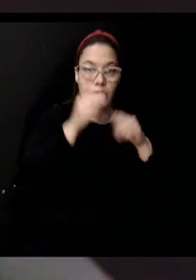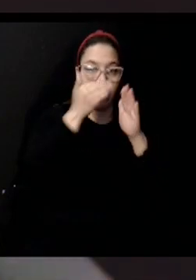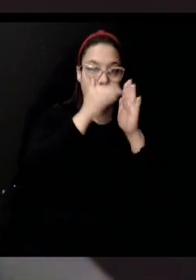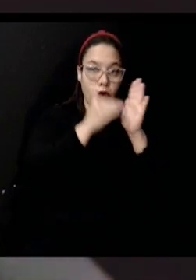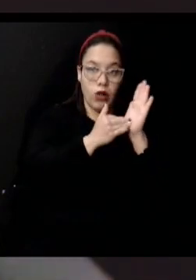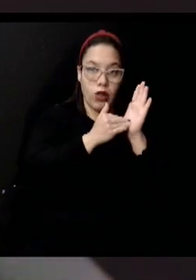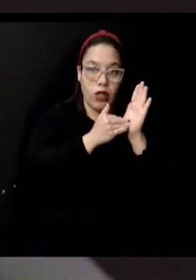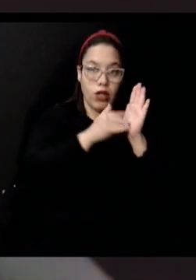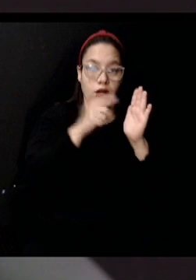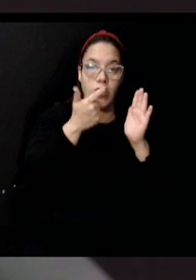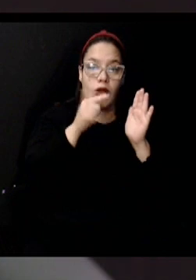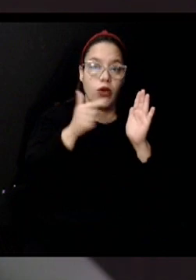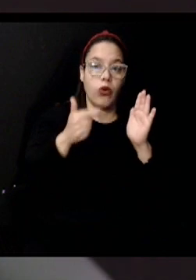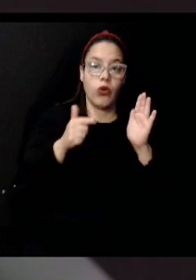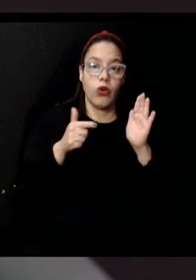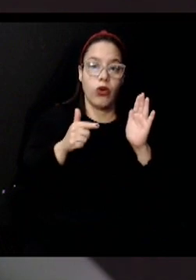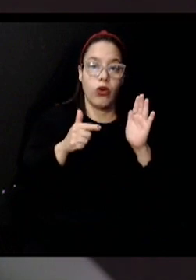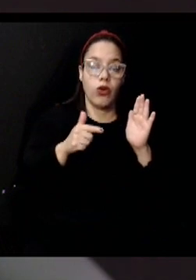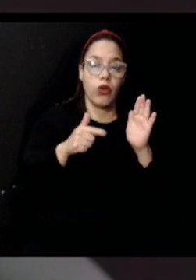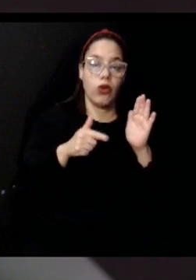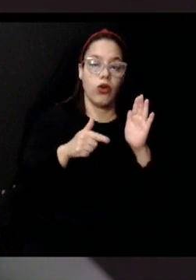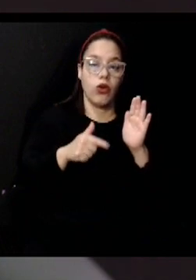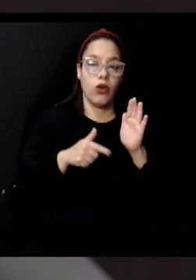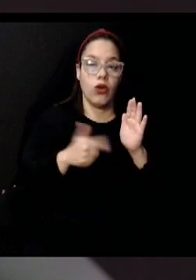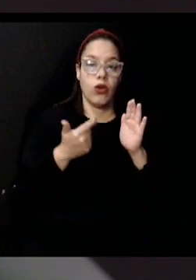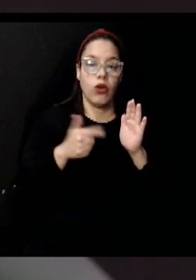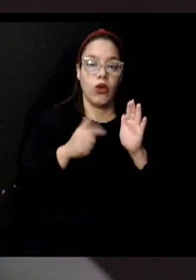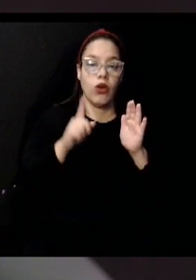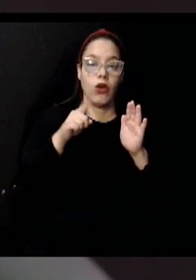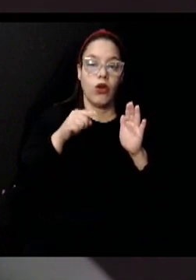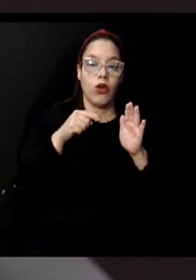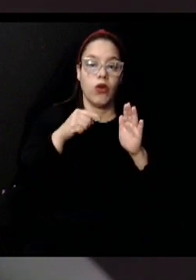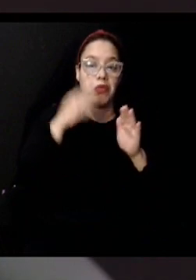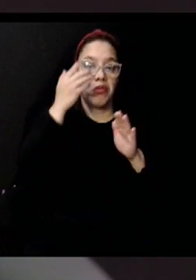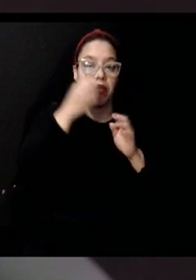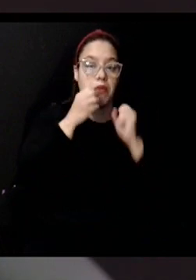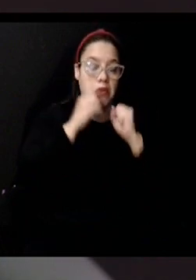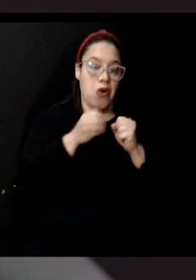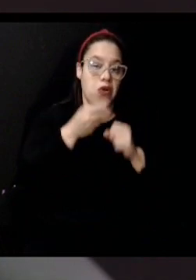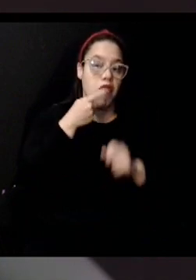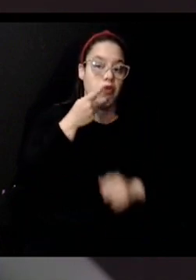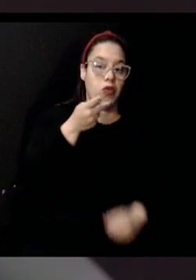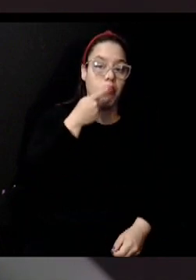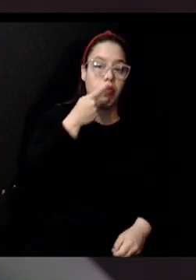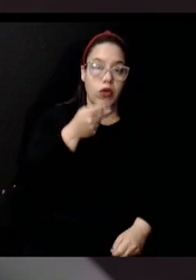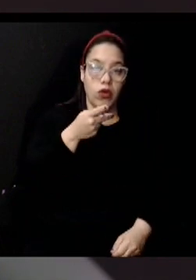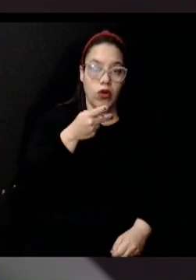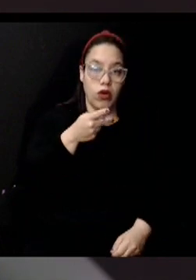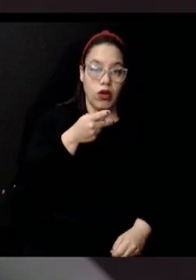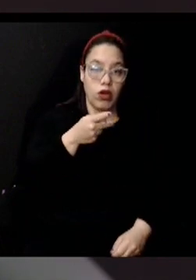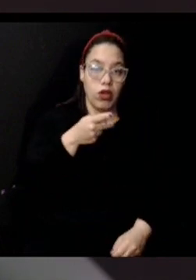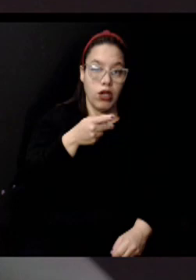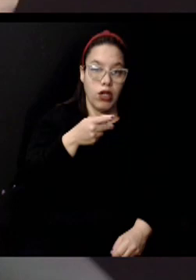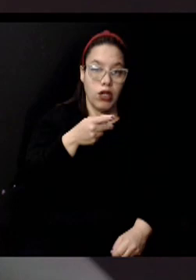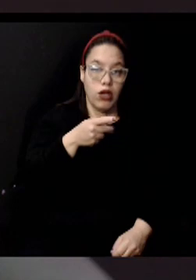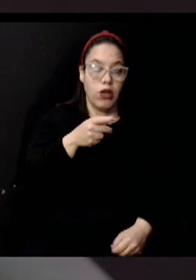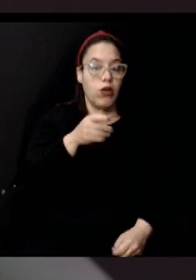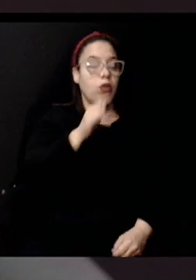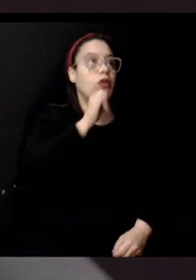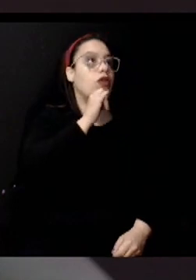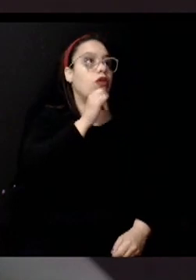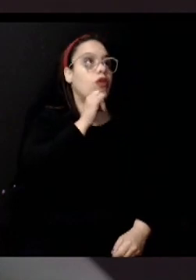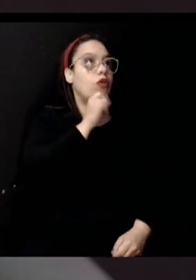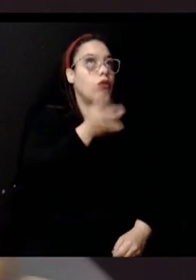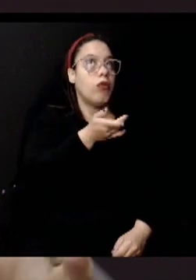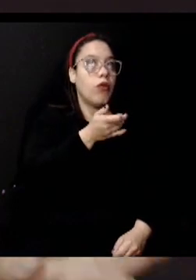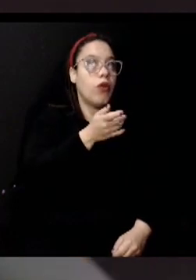você não tem, muitas das vezes, você não tem rosto, então você pode falar, aí você vai reclamar. Ai, por exemplo, se alguém estiver assistindo,